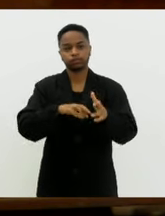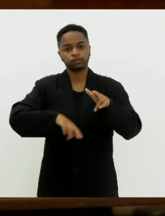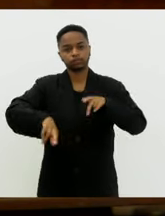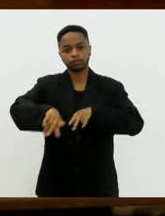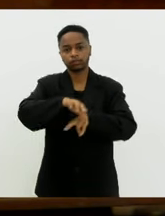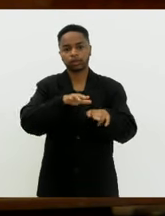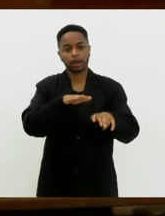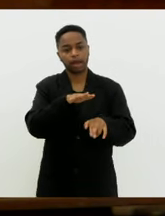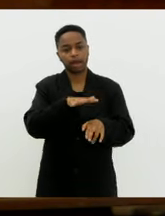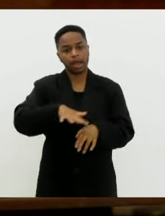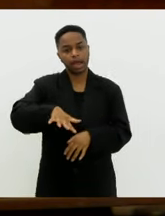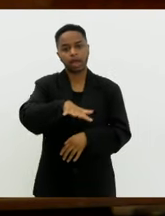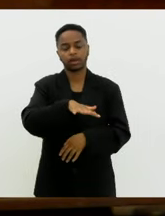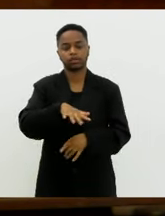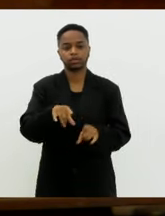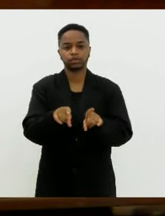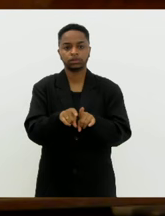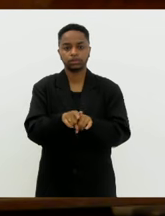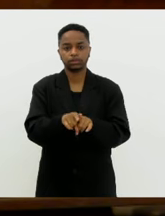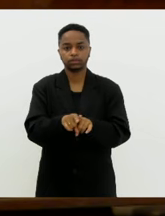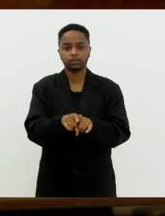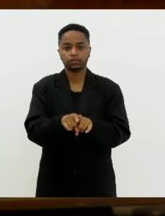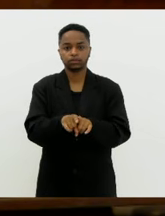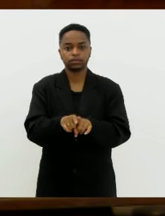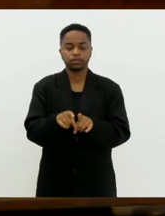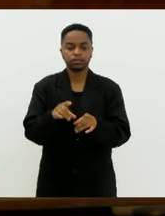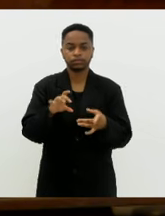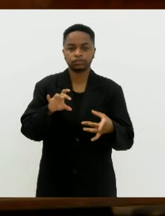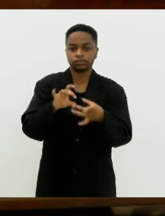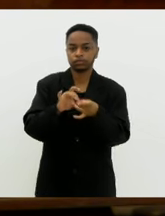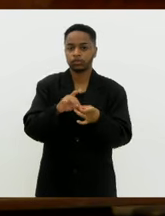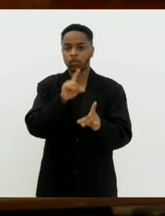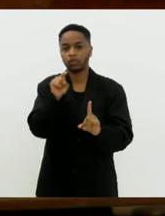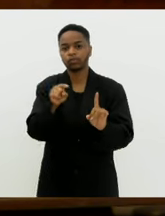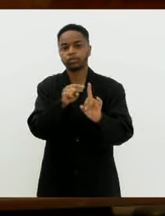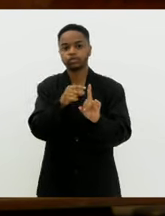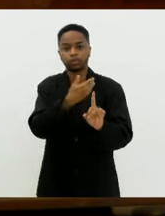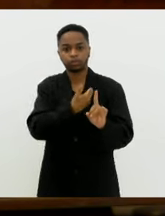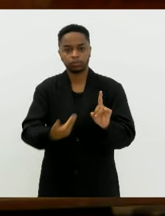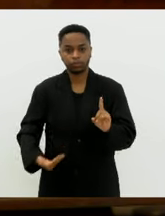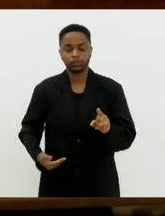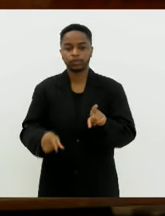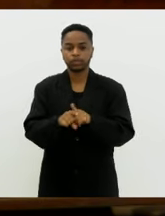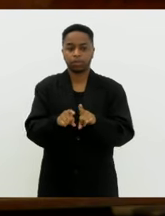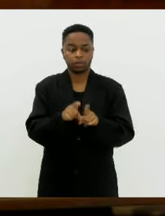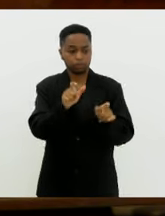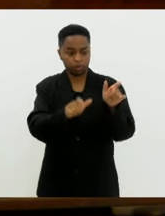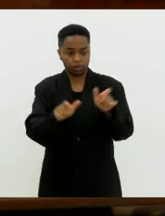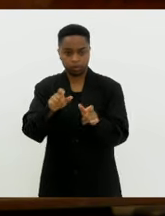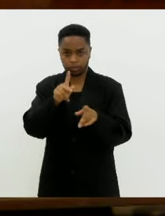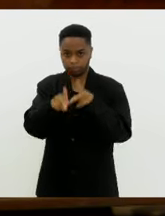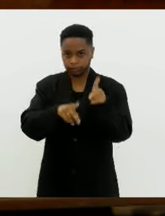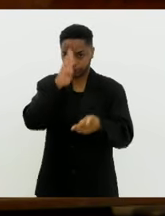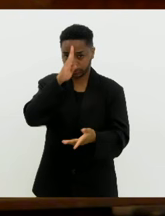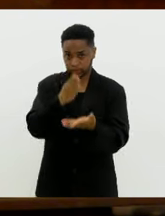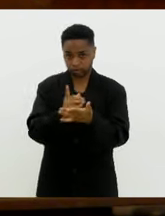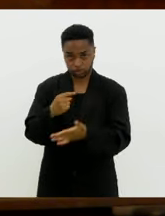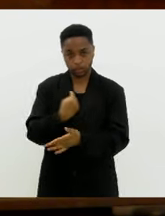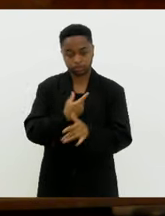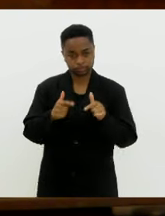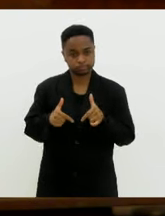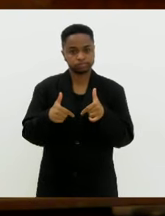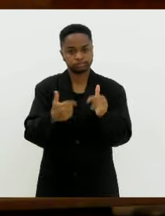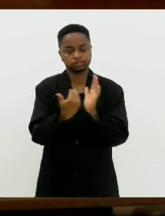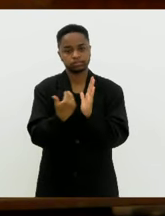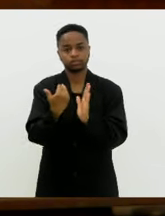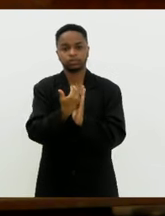frentes, imbuídos do espírito público e da missão que a população nos confiou para realizarmos ainda mais.